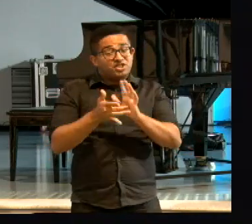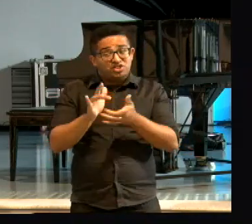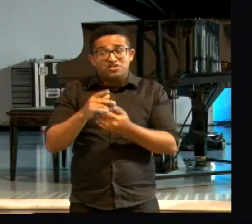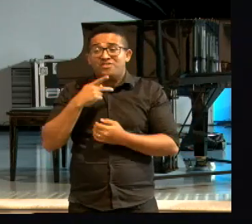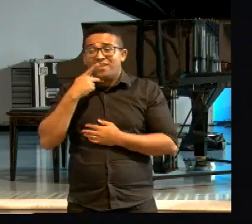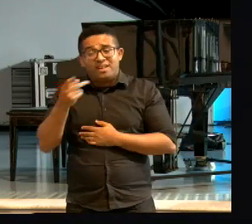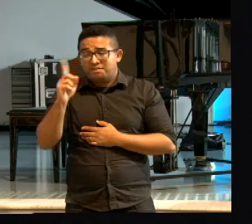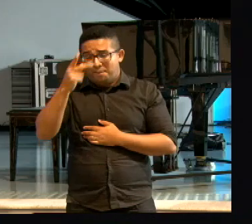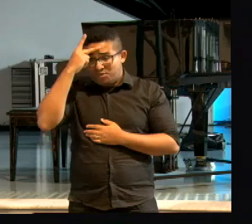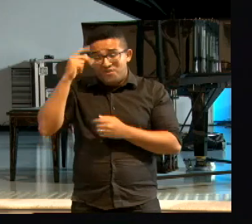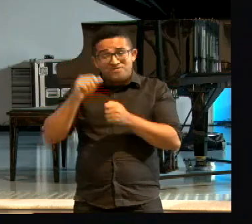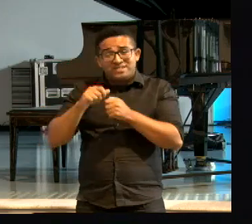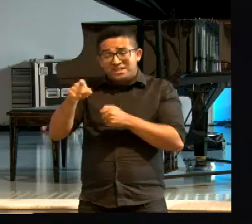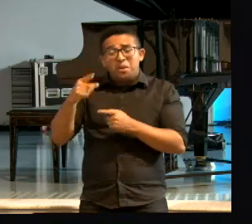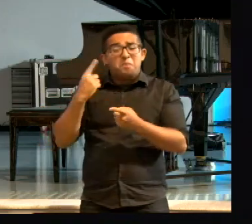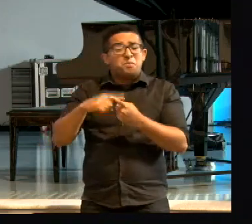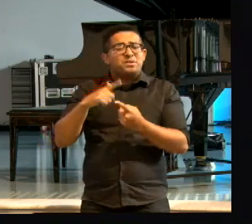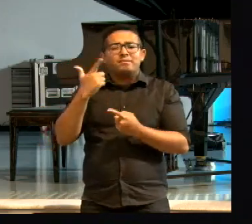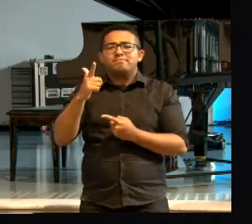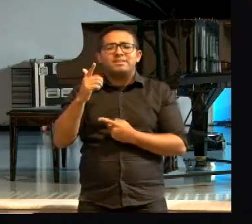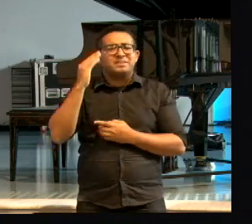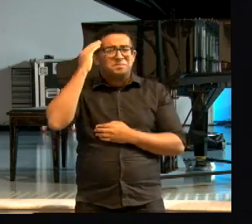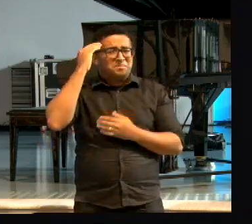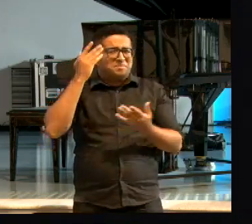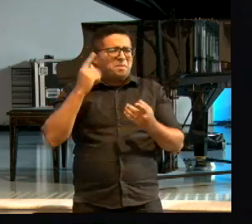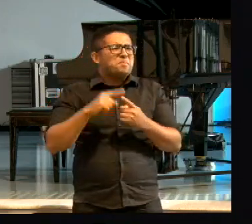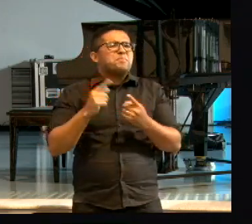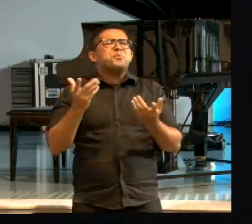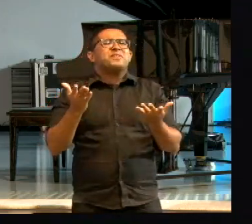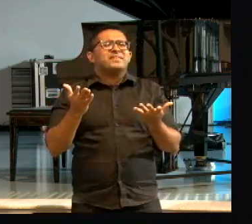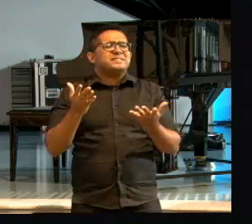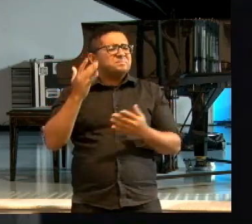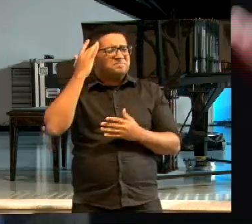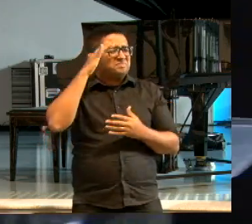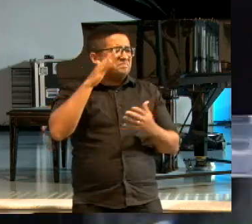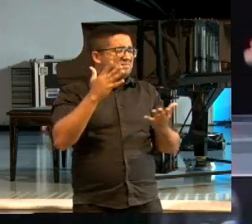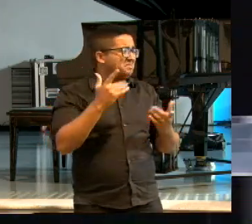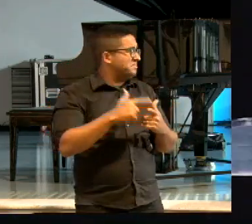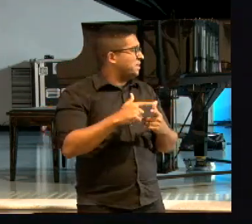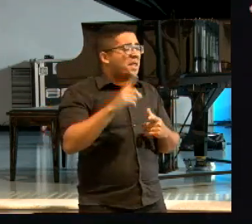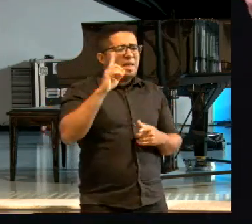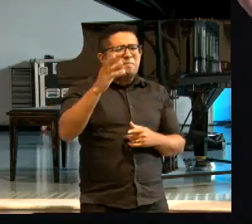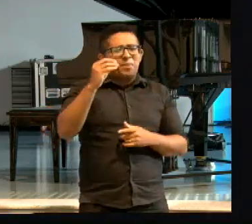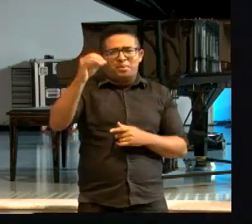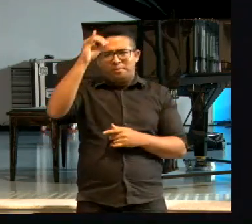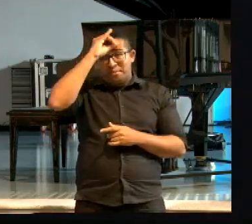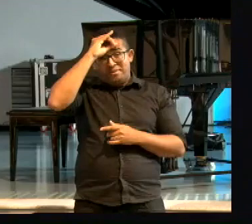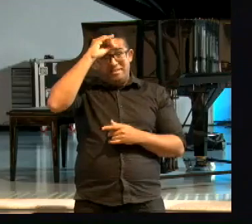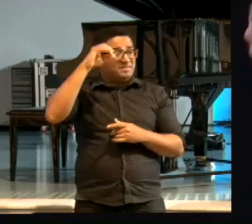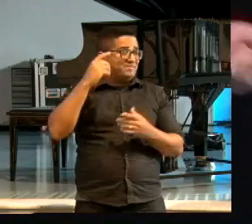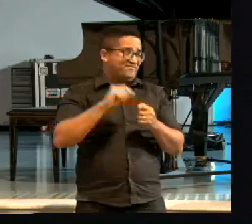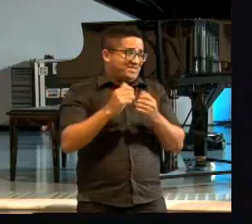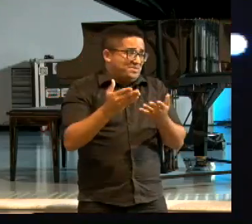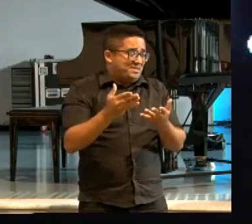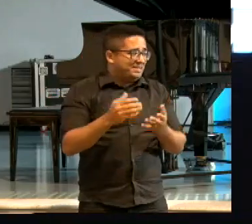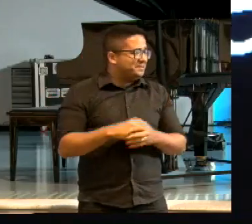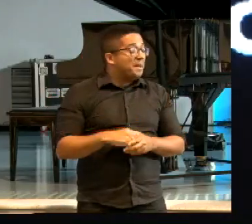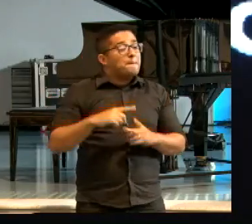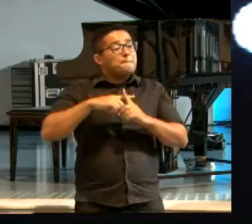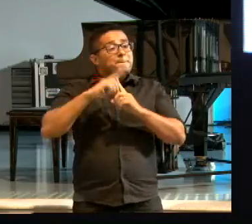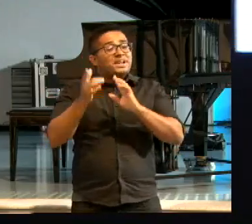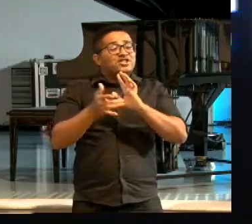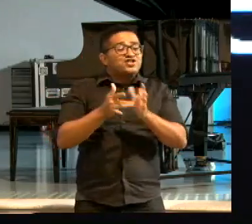ninguém faria isso, porque não há bom senso. Seria, né, algo muito estúpido de se fazer. Mas embora Jesus